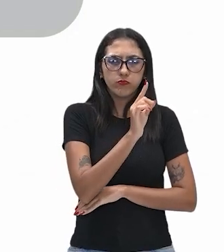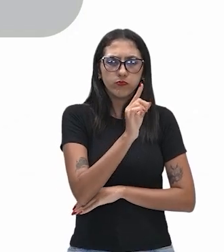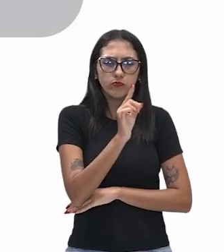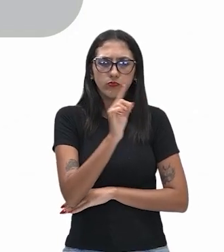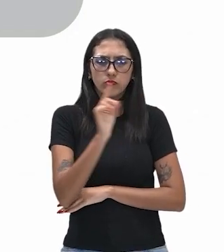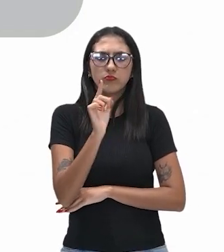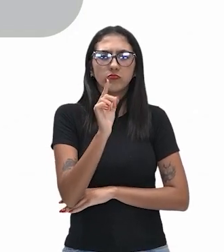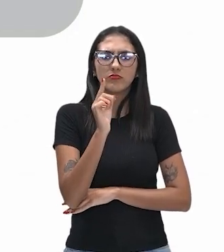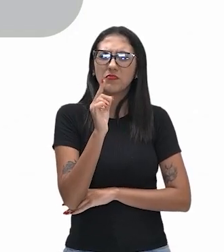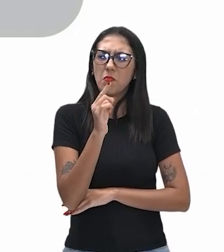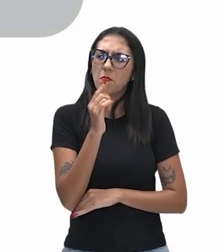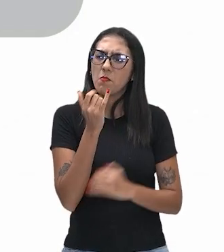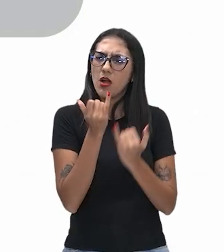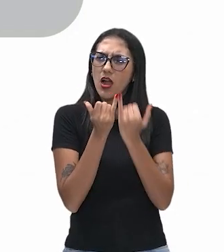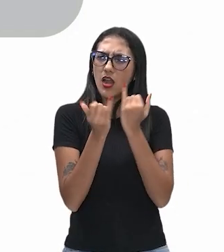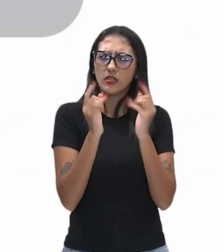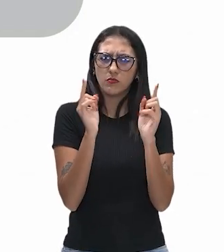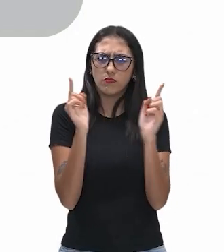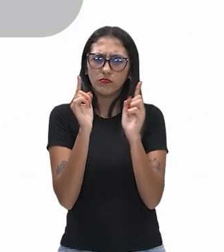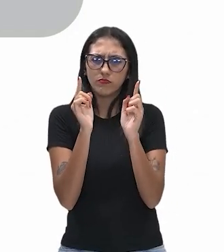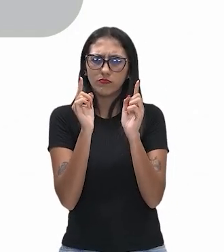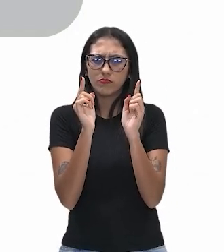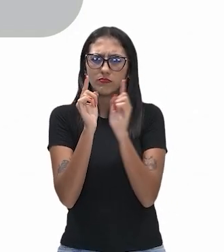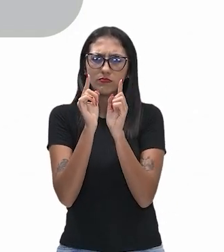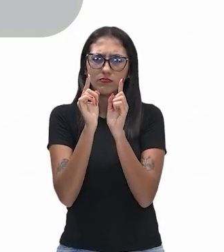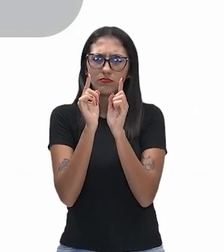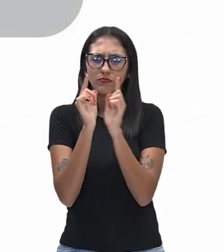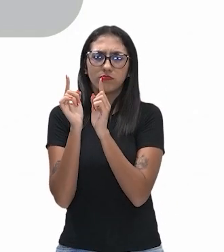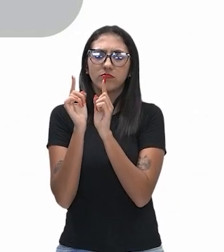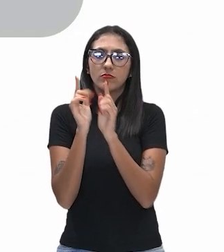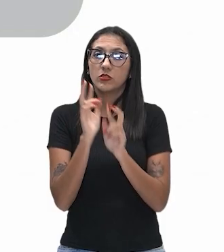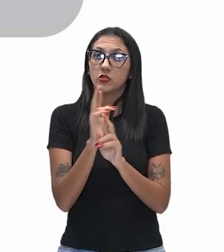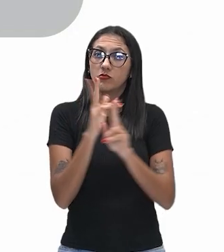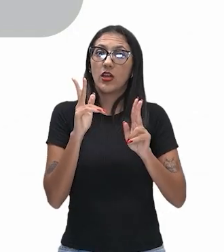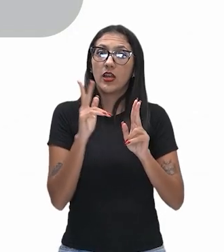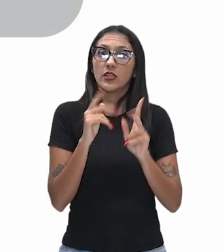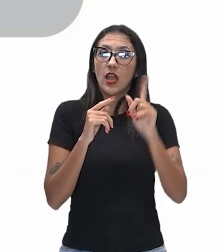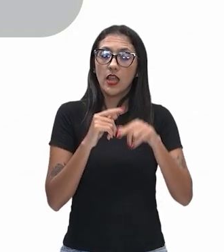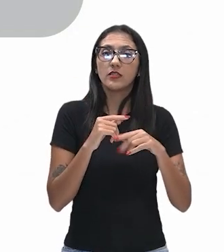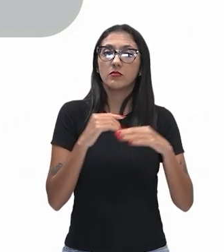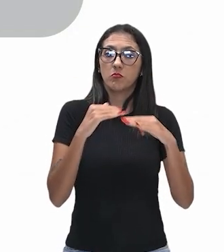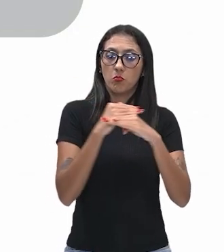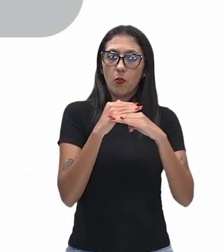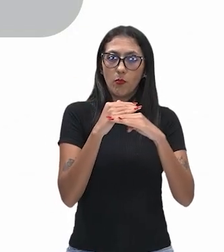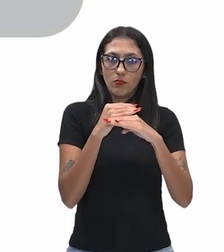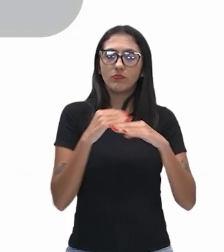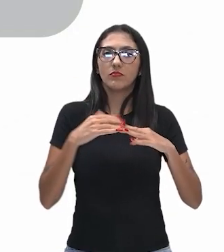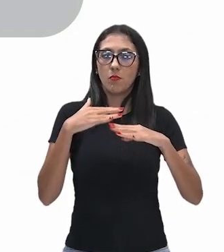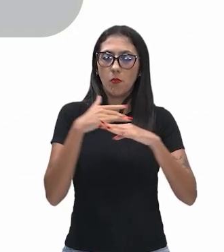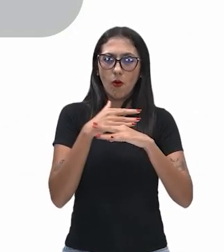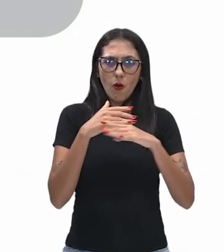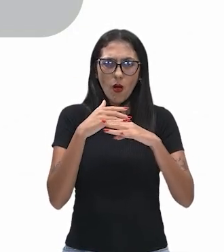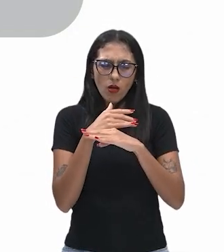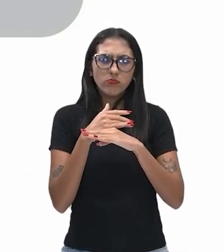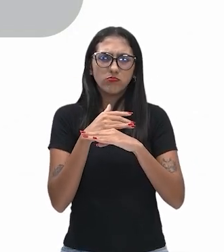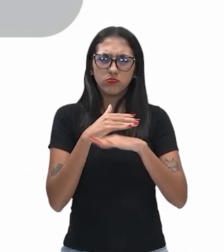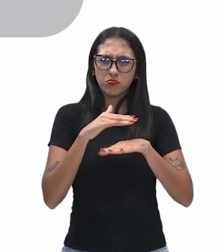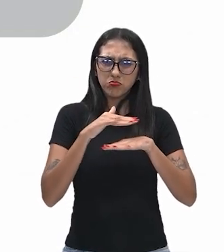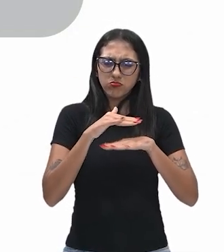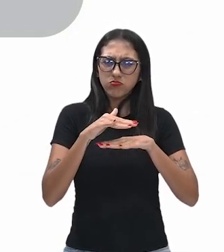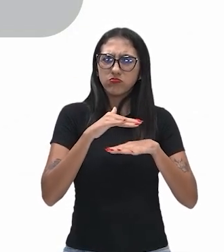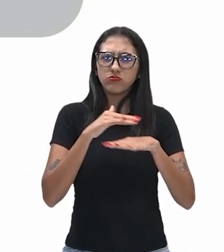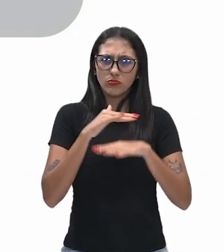pessoal? Em relação a um observador que está parado. E um outro detalhe é que o tempo